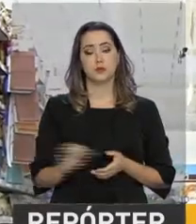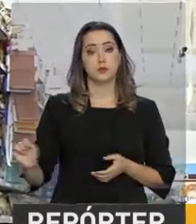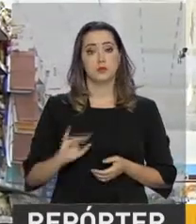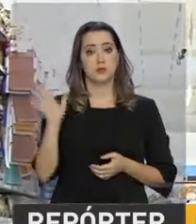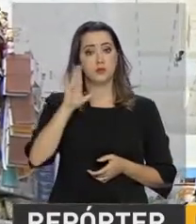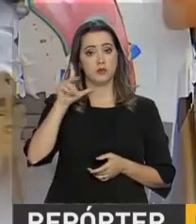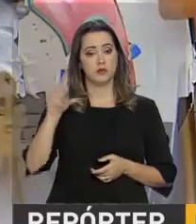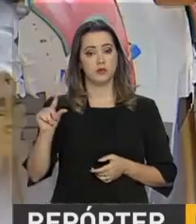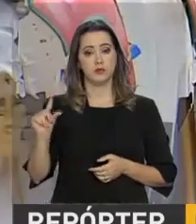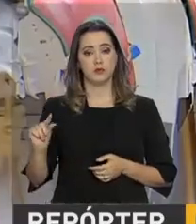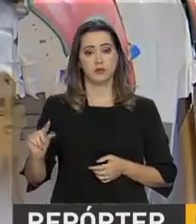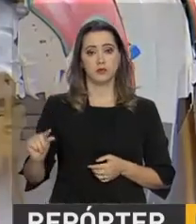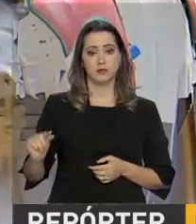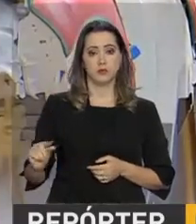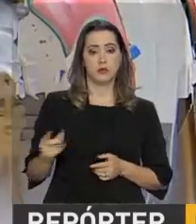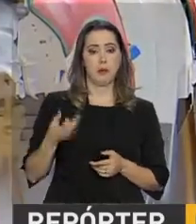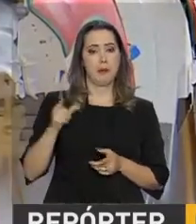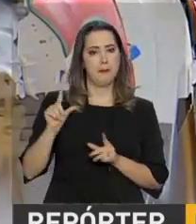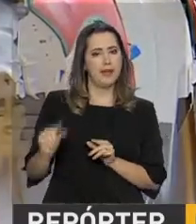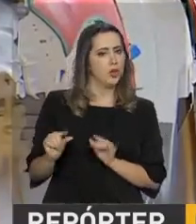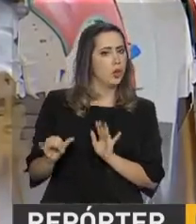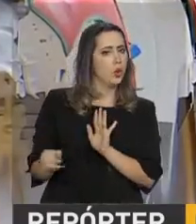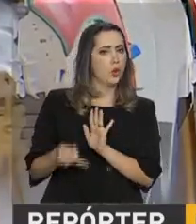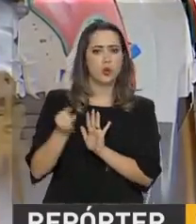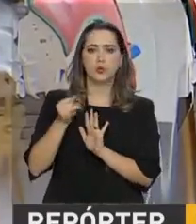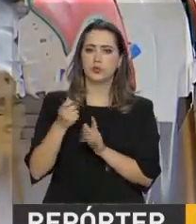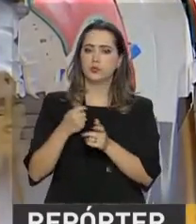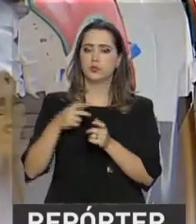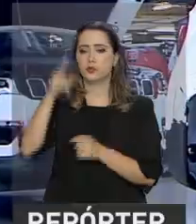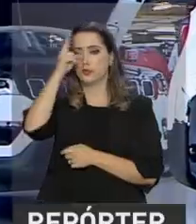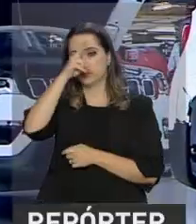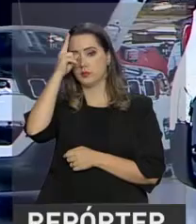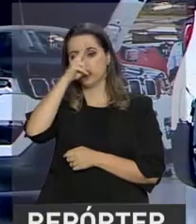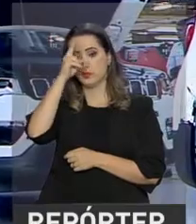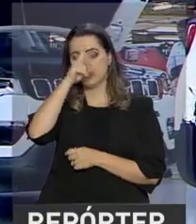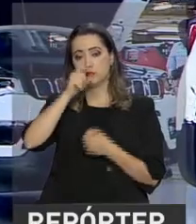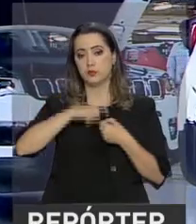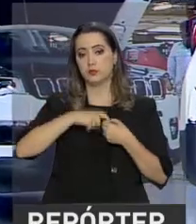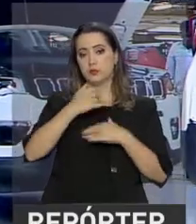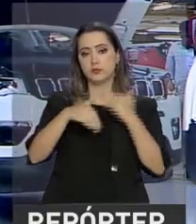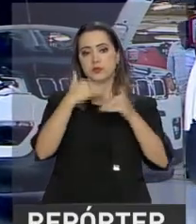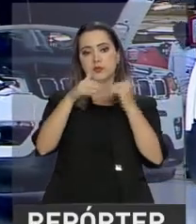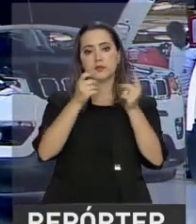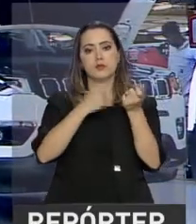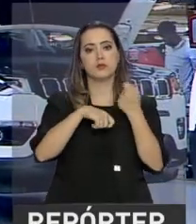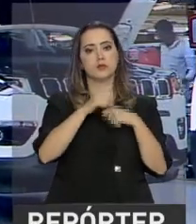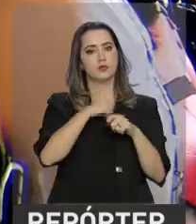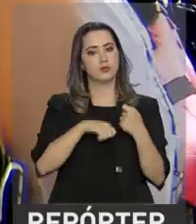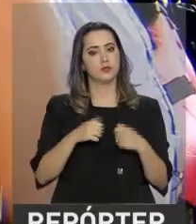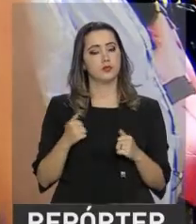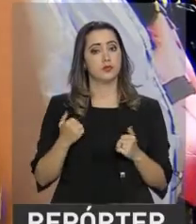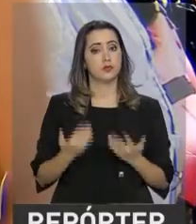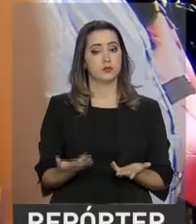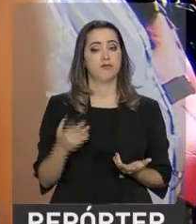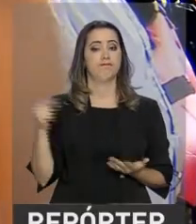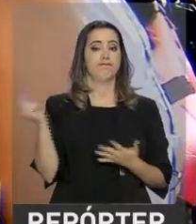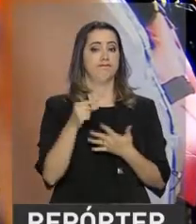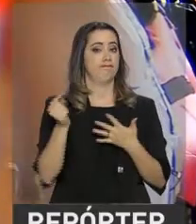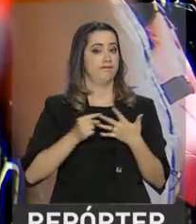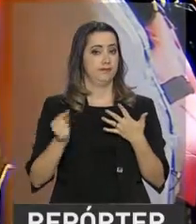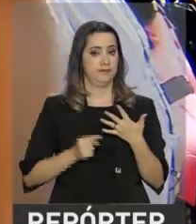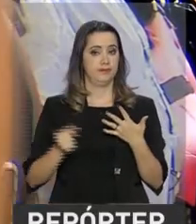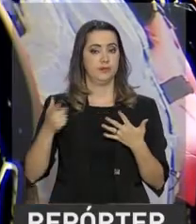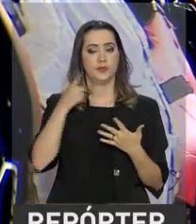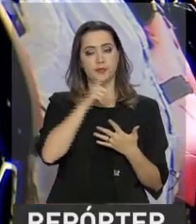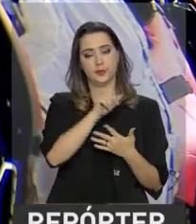Inflação em queda, a menor taxa básica de juros da história, retomada do crescimento do país. Essas são algumas